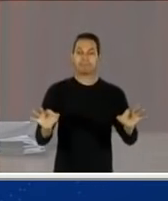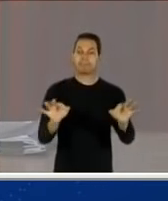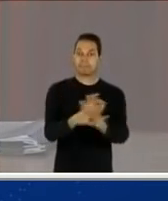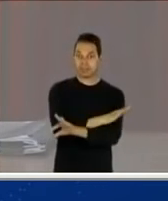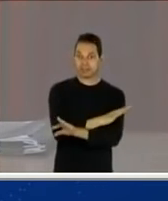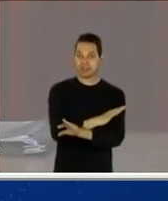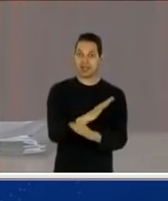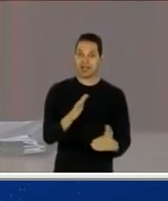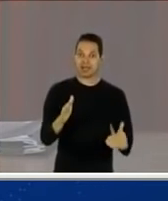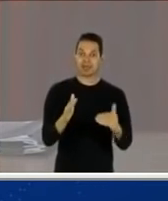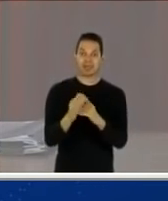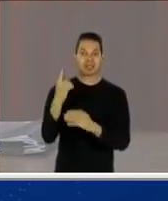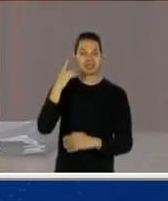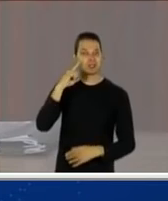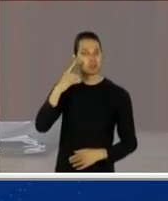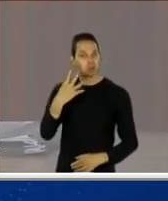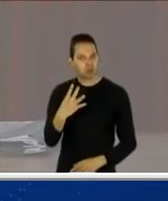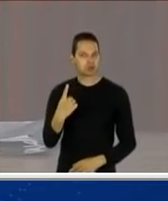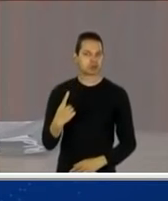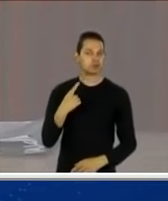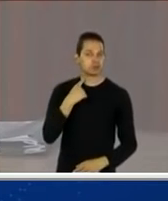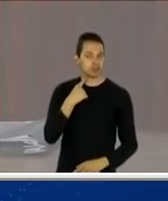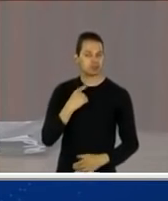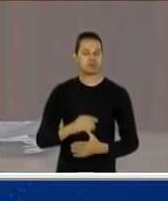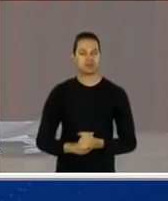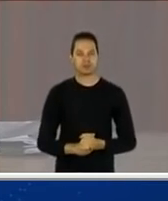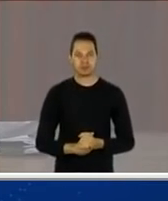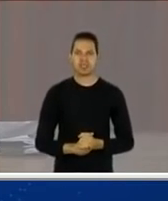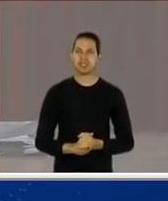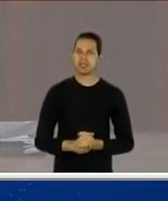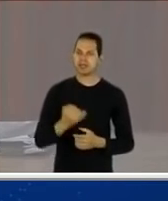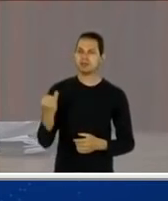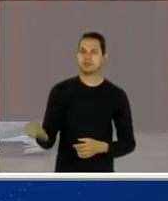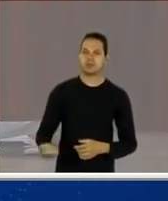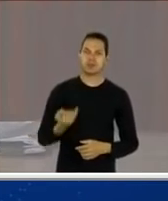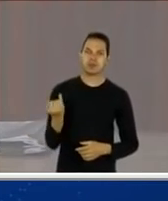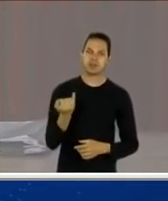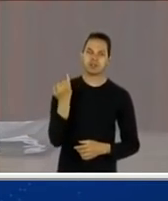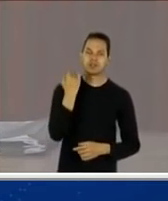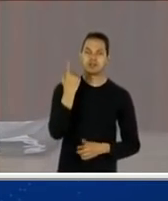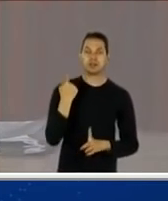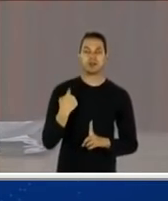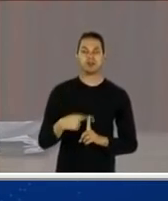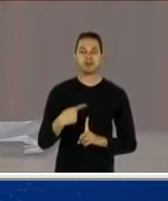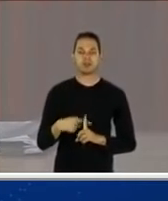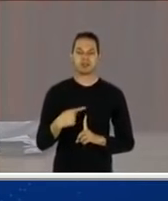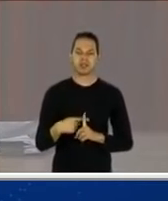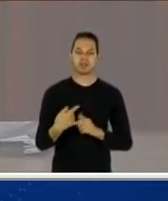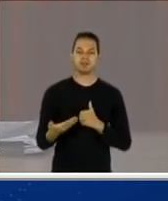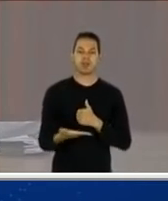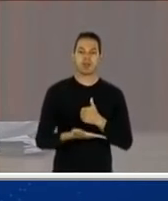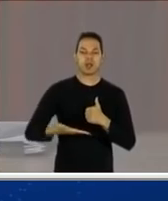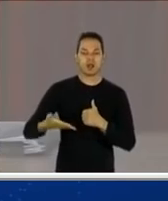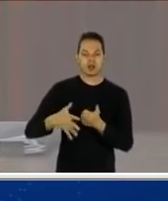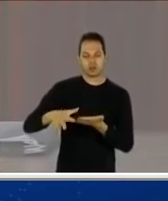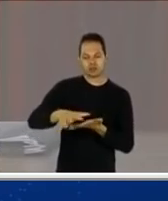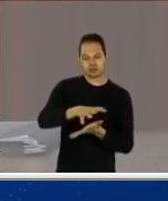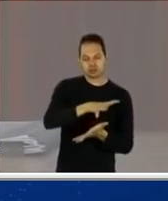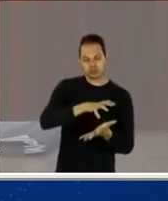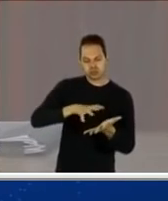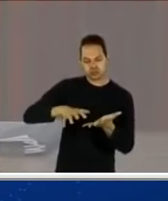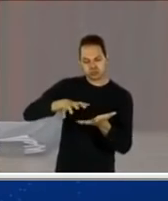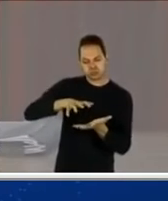Superior Eleitoral é mais capaz do que um engenheiro de sai da segurança do imi ou do Ita Olha que palhaçada é essa